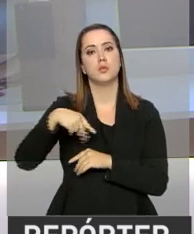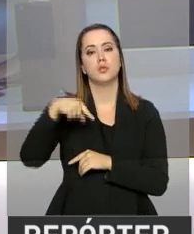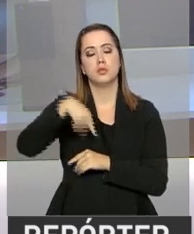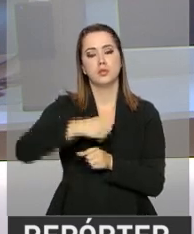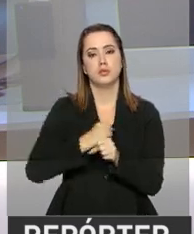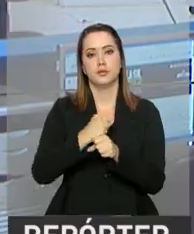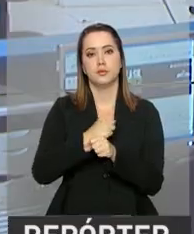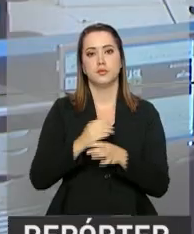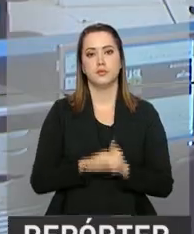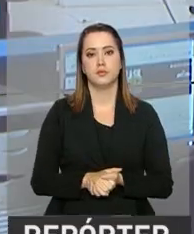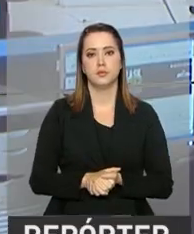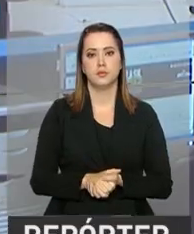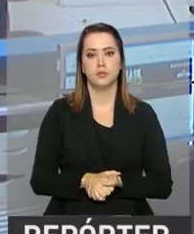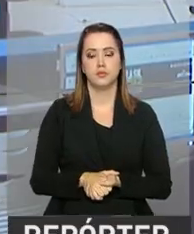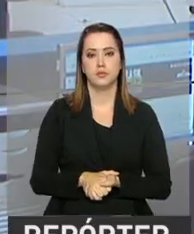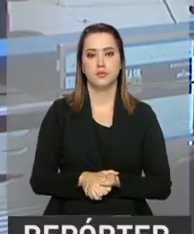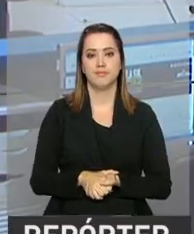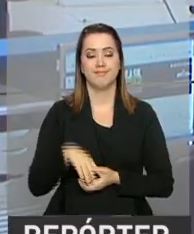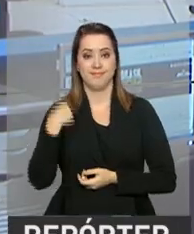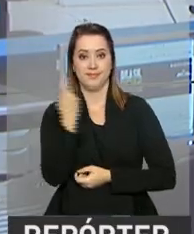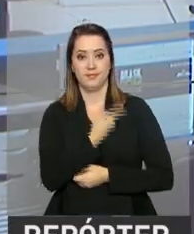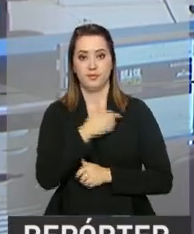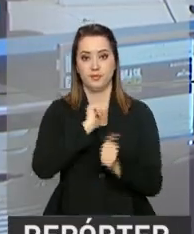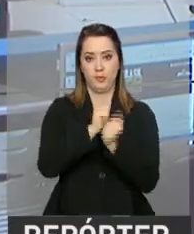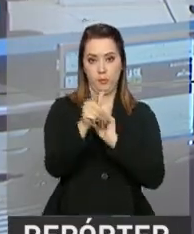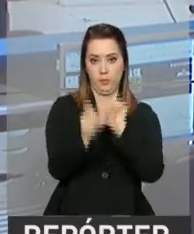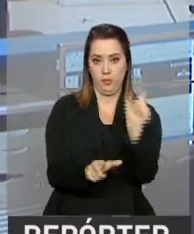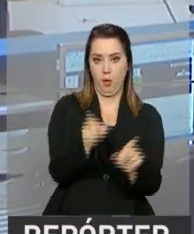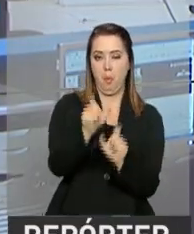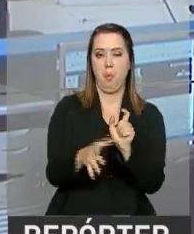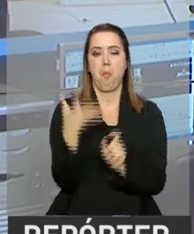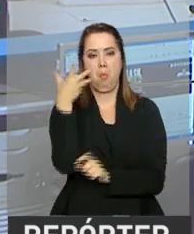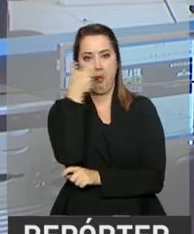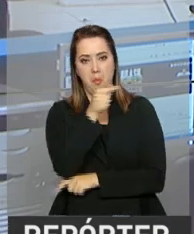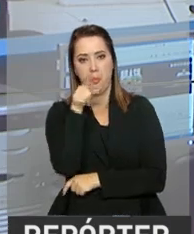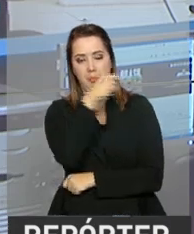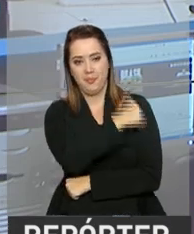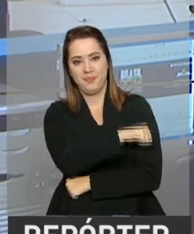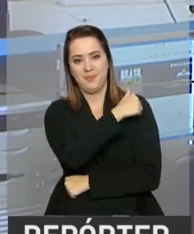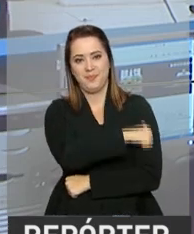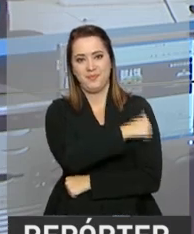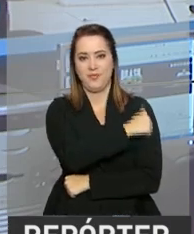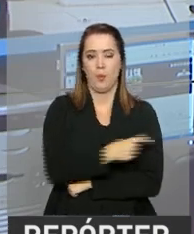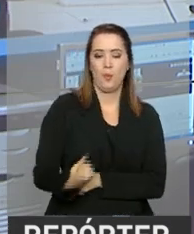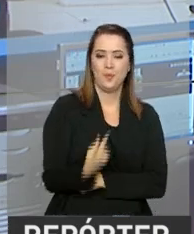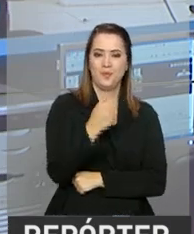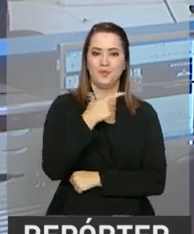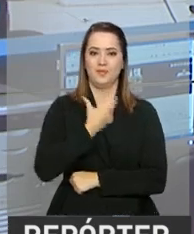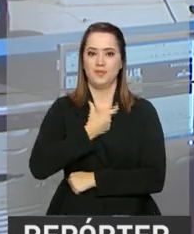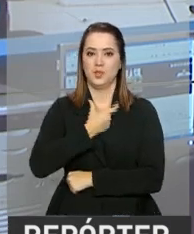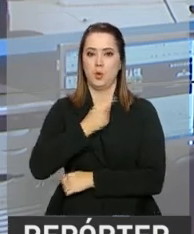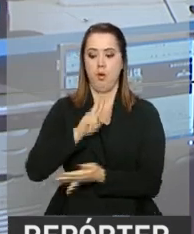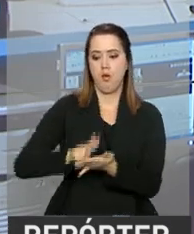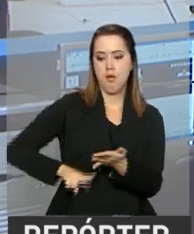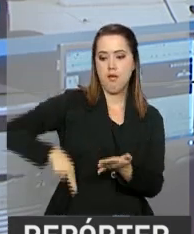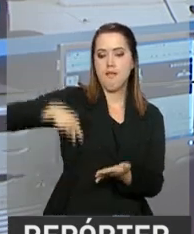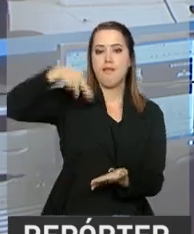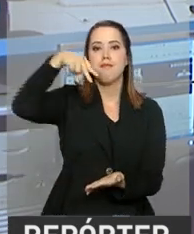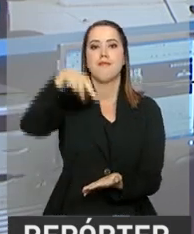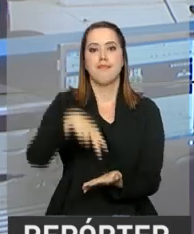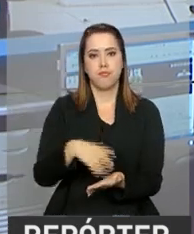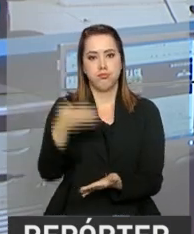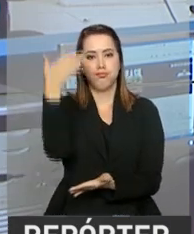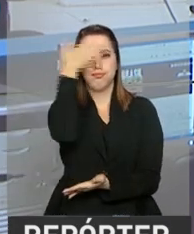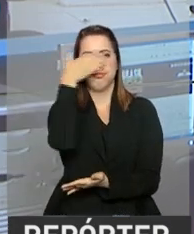deste ano nossos para-atletas fazem bonito no Rio de Janeiro um dos medalhistas deu um salto no escuro e saiu